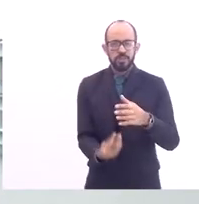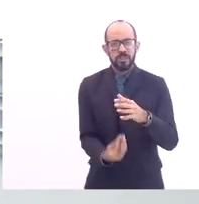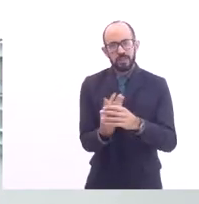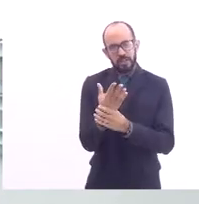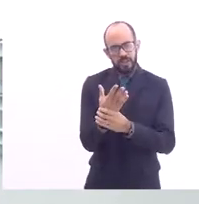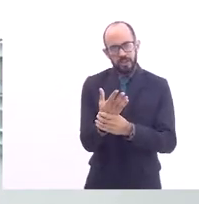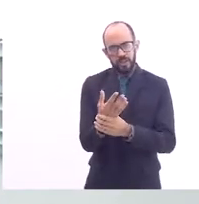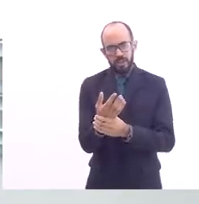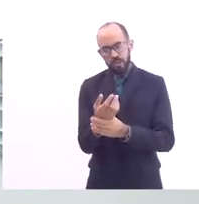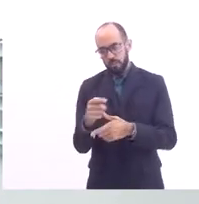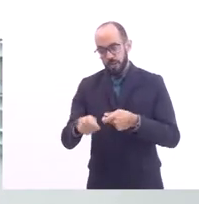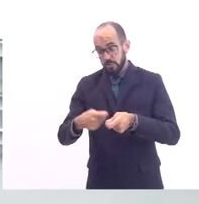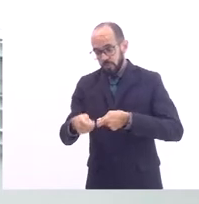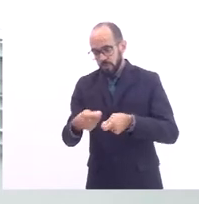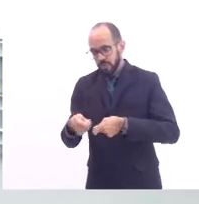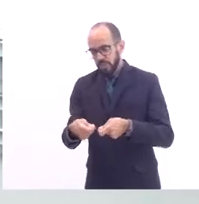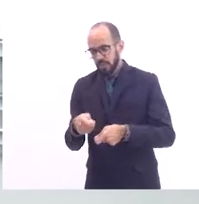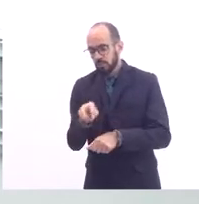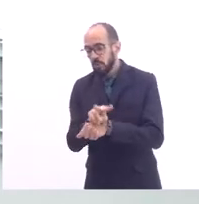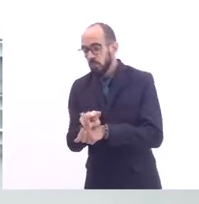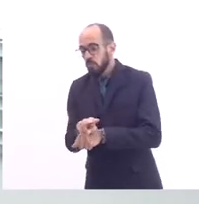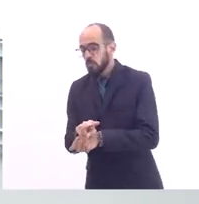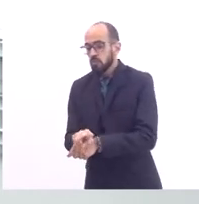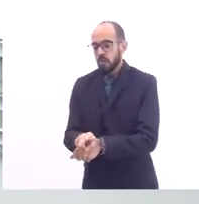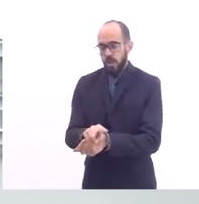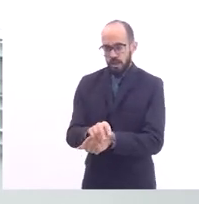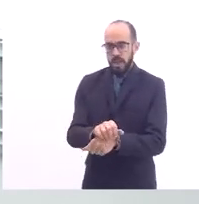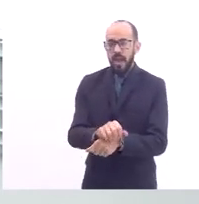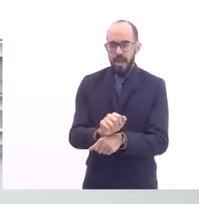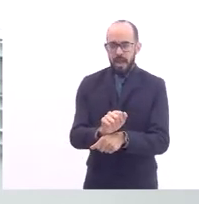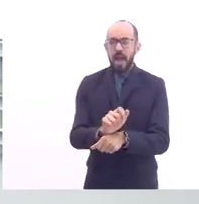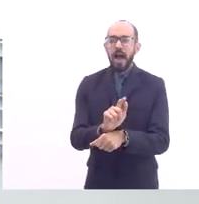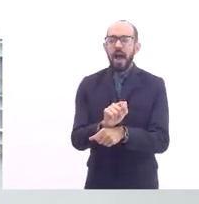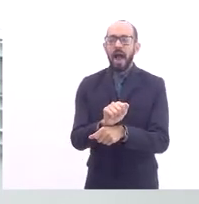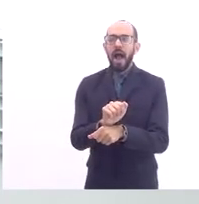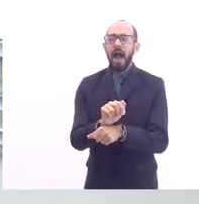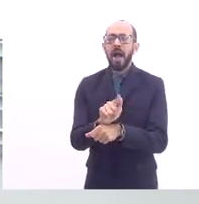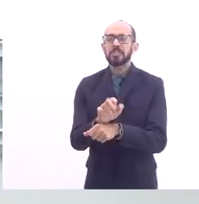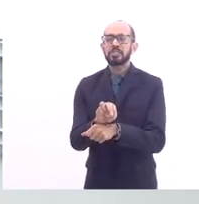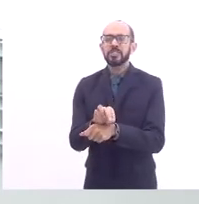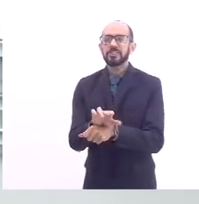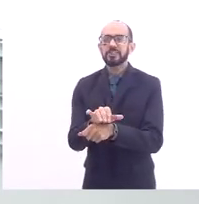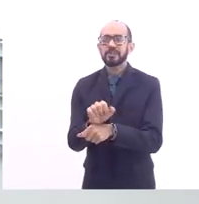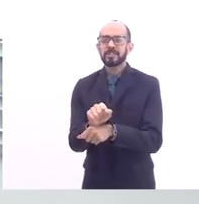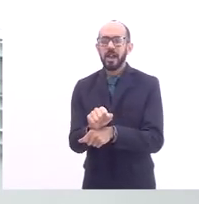processo regulatório com a criação da Agência Nacional de Energia Elétrica. Ou seja, é uma venda